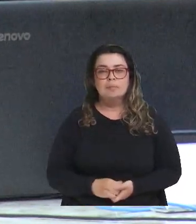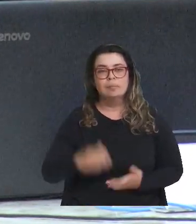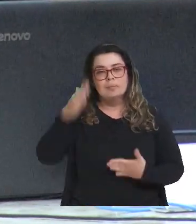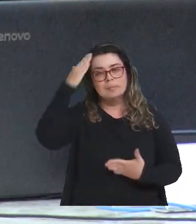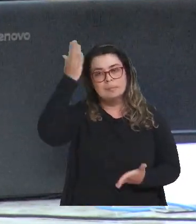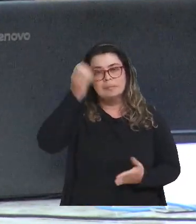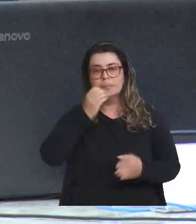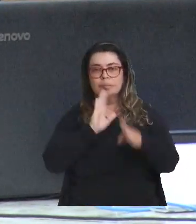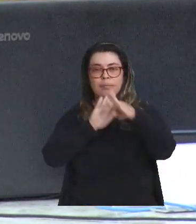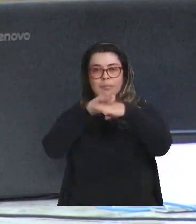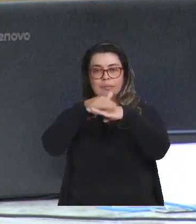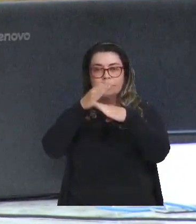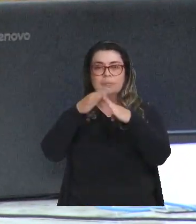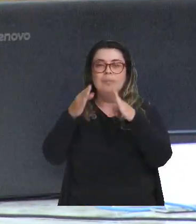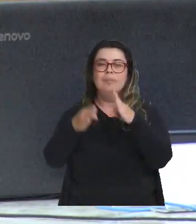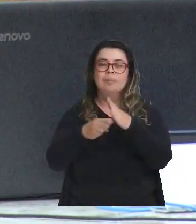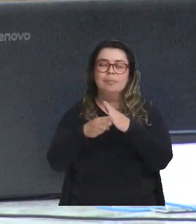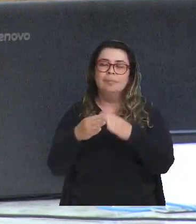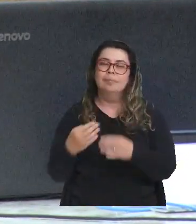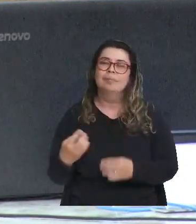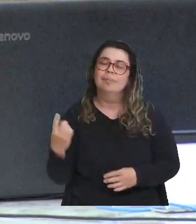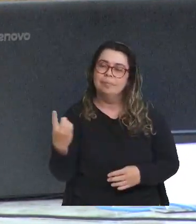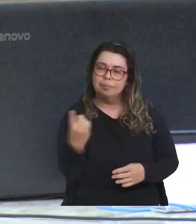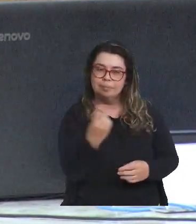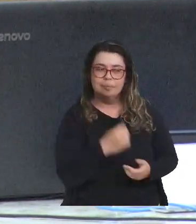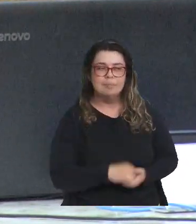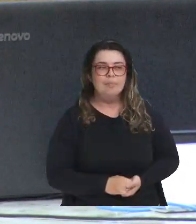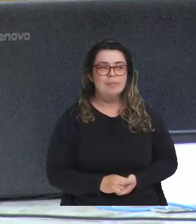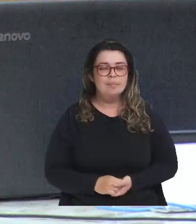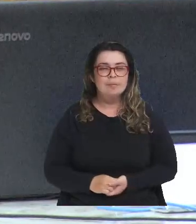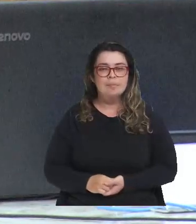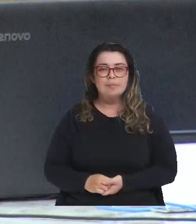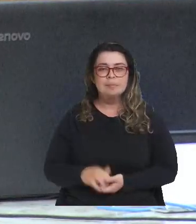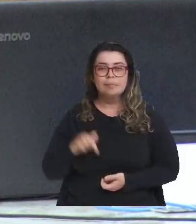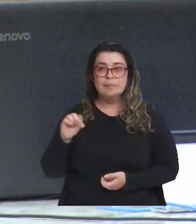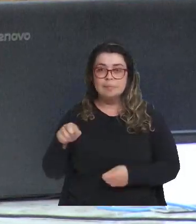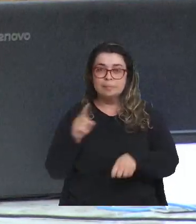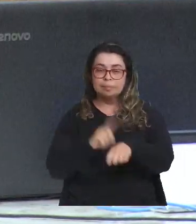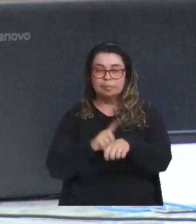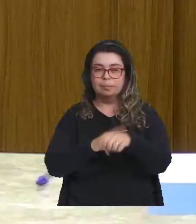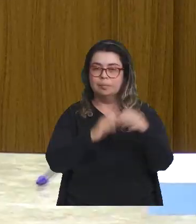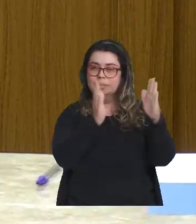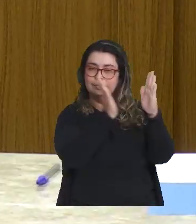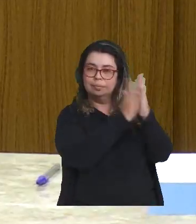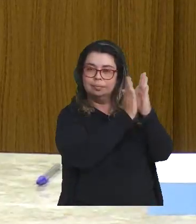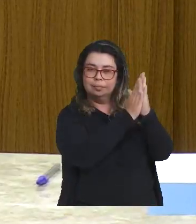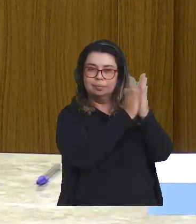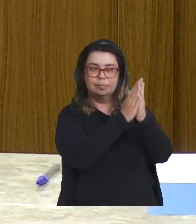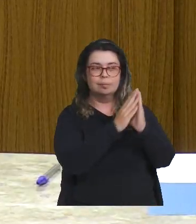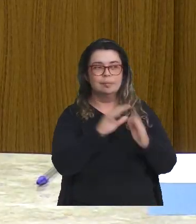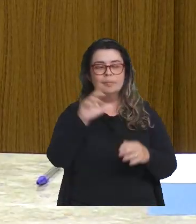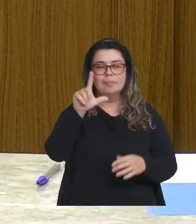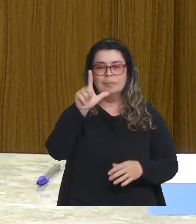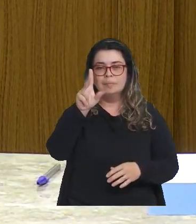todos. Eu quero usar desse momento para parabenizar o Lucas,